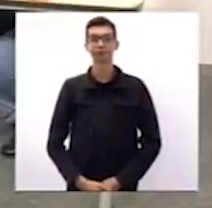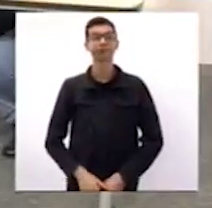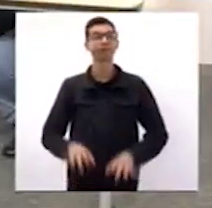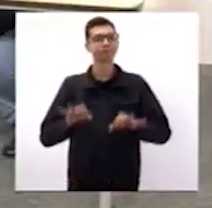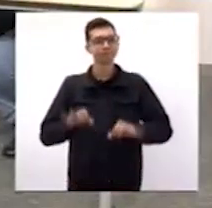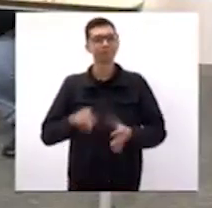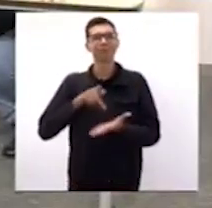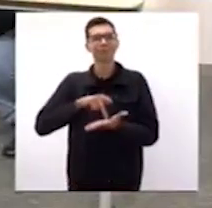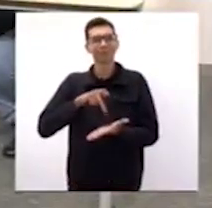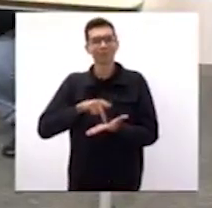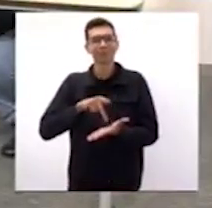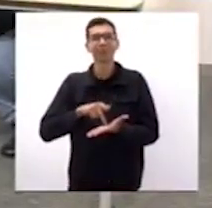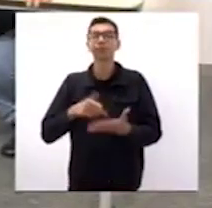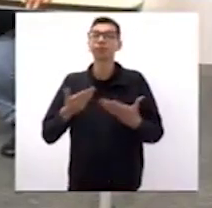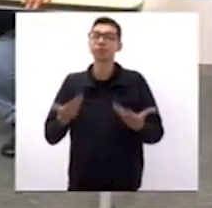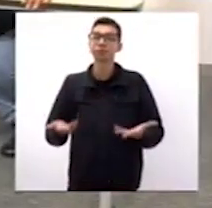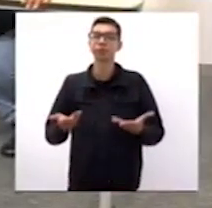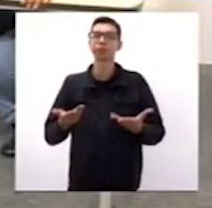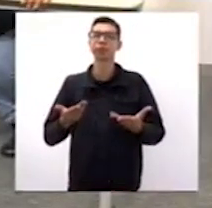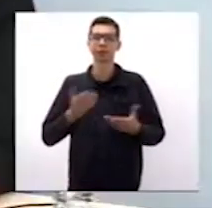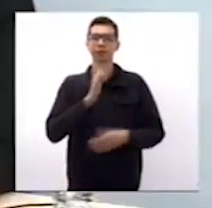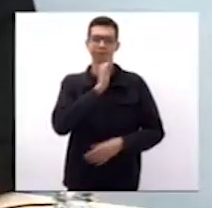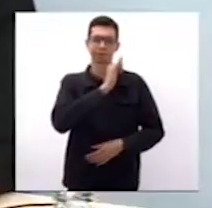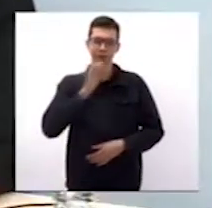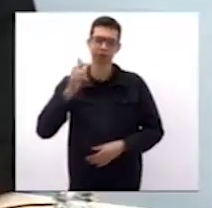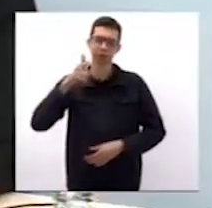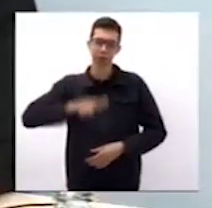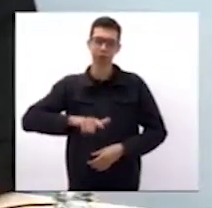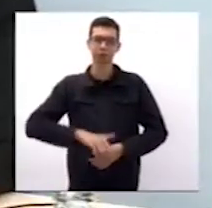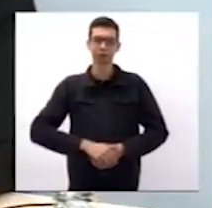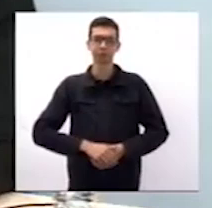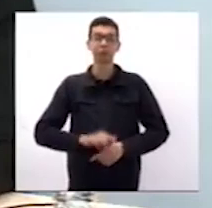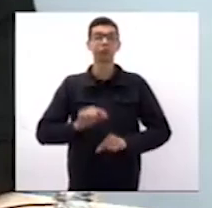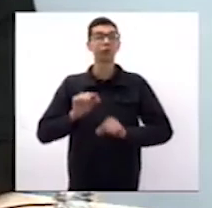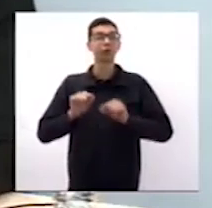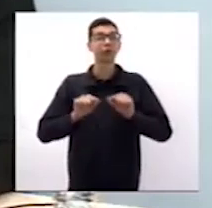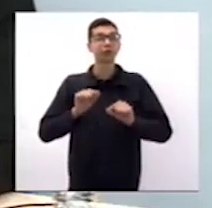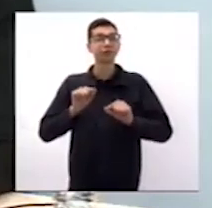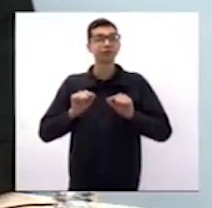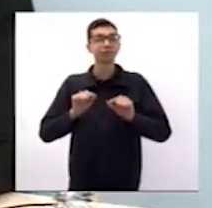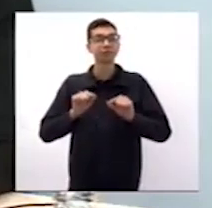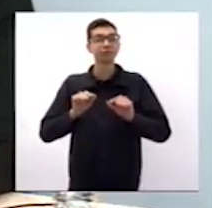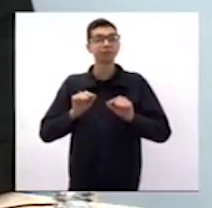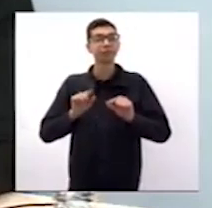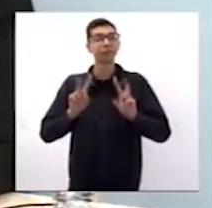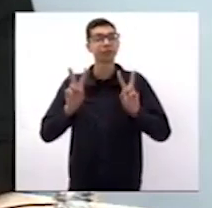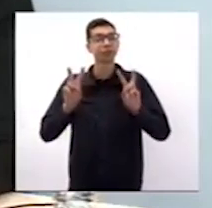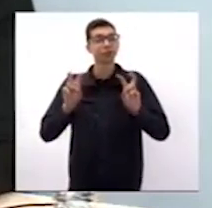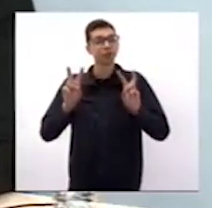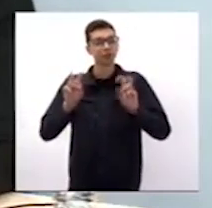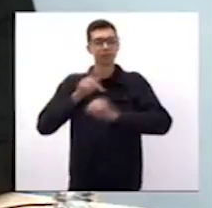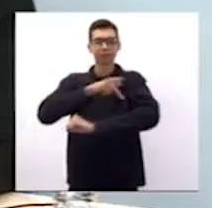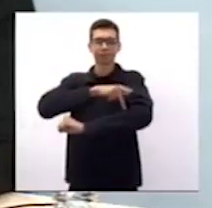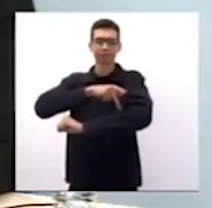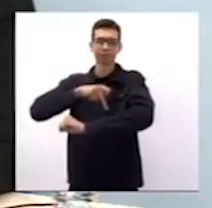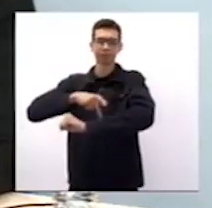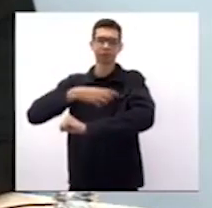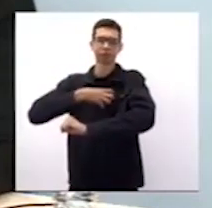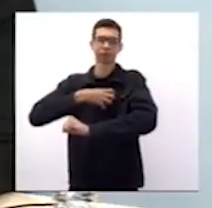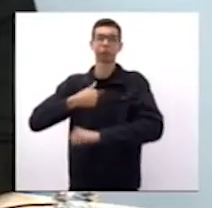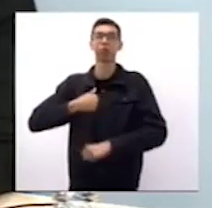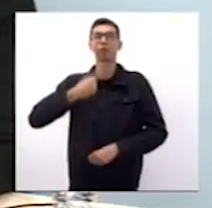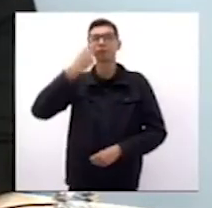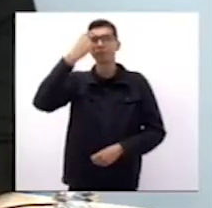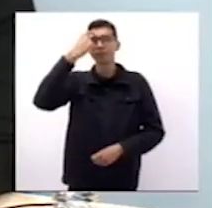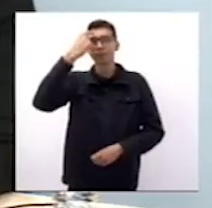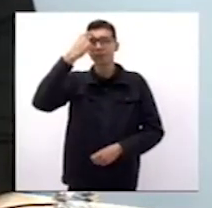Exatamente. E aí a gente volta a dizer, né? É a nossa intencionalidade pedagógica. Eu pensar no meu aluno